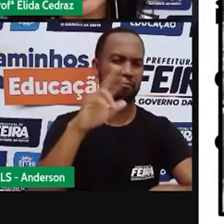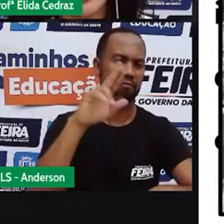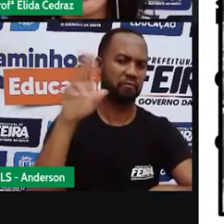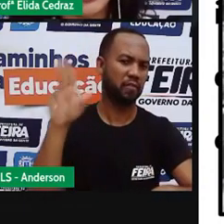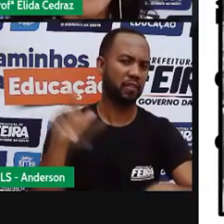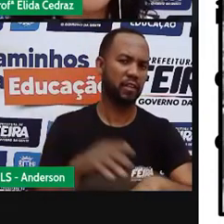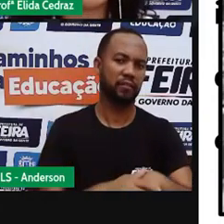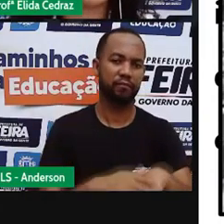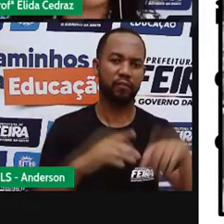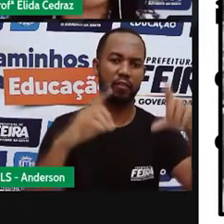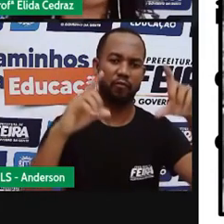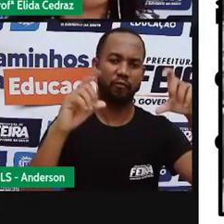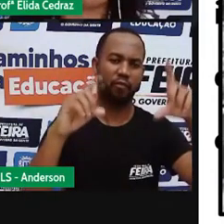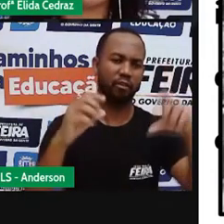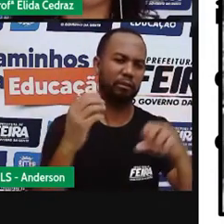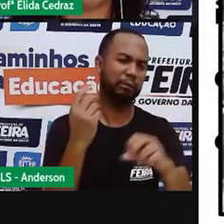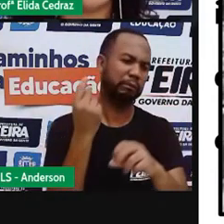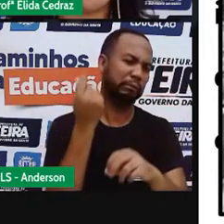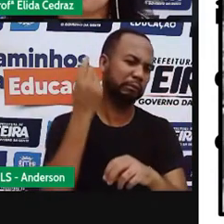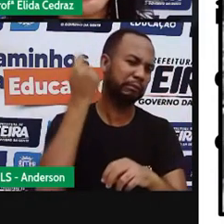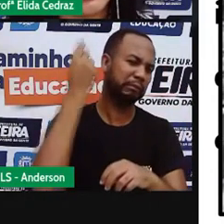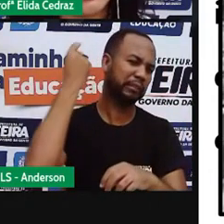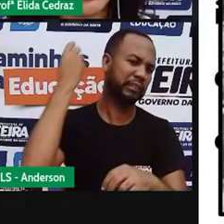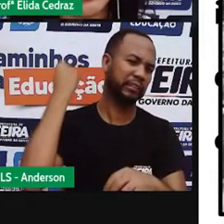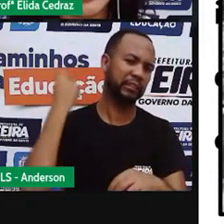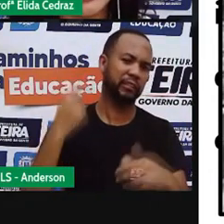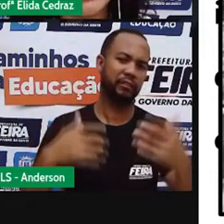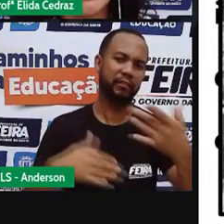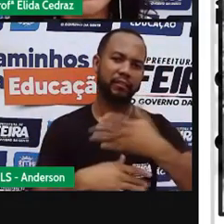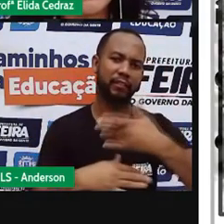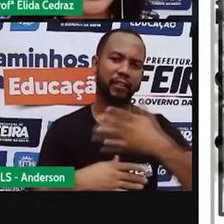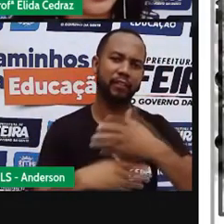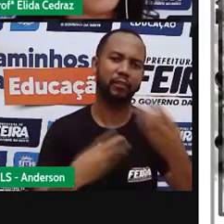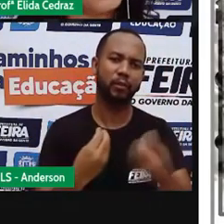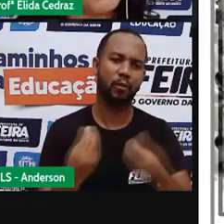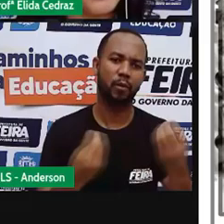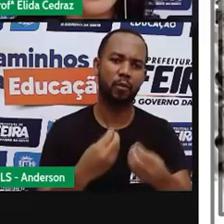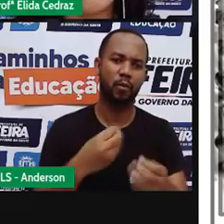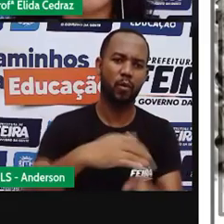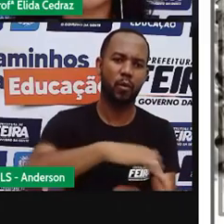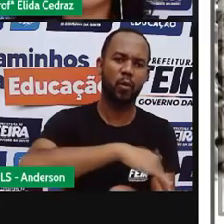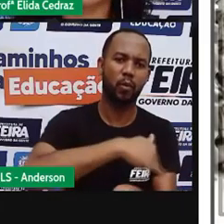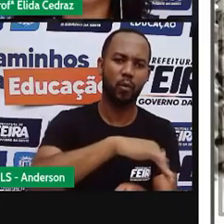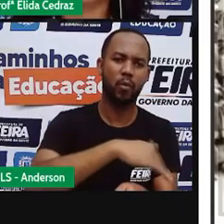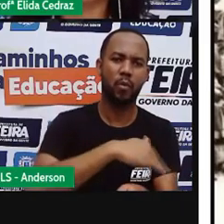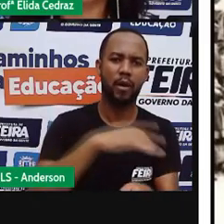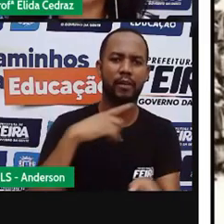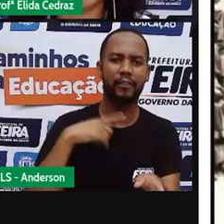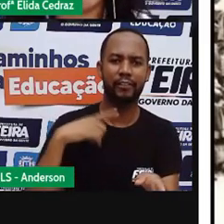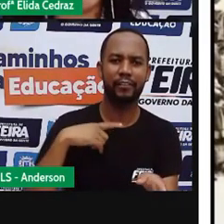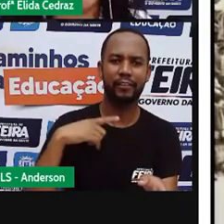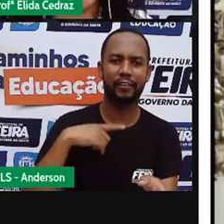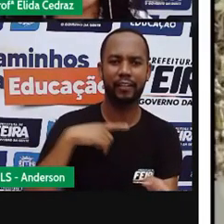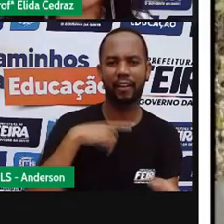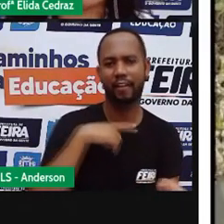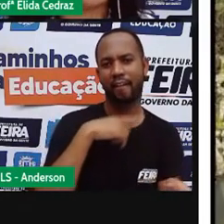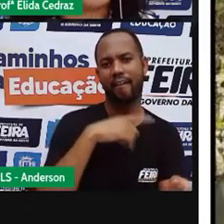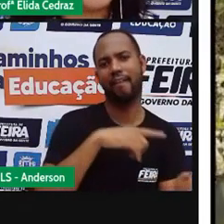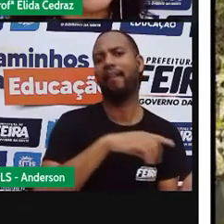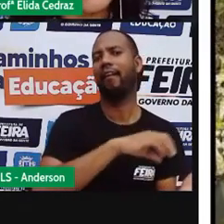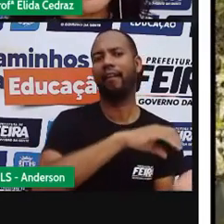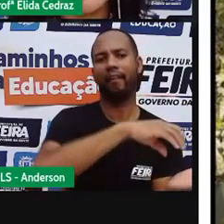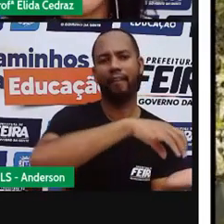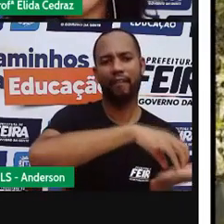nossa cidade mostram como eram largas as ruas, onde funcionava a feira.